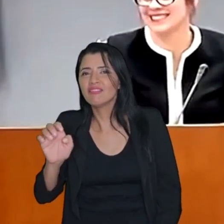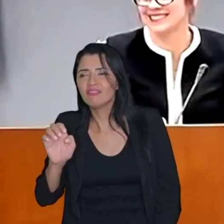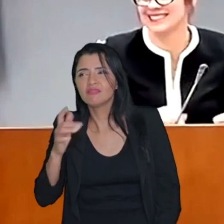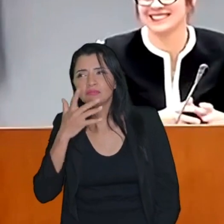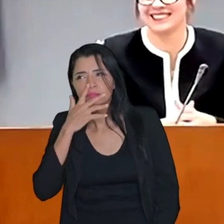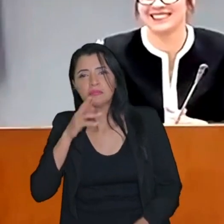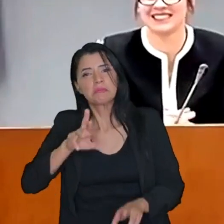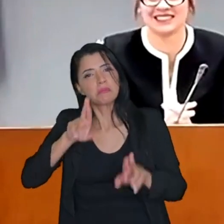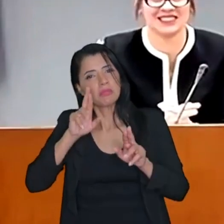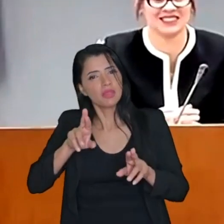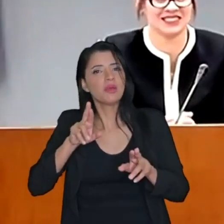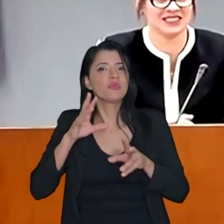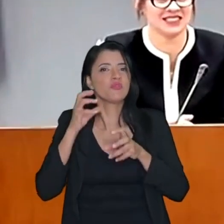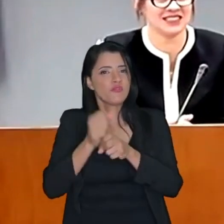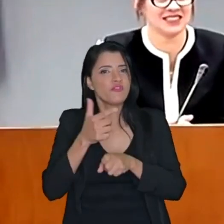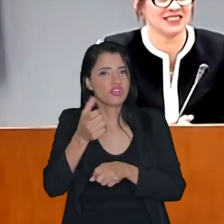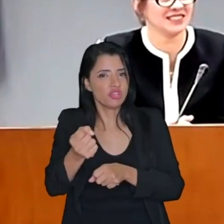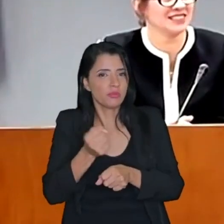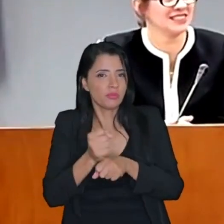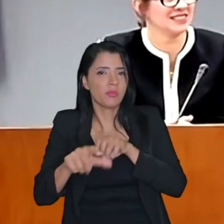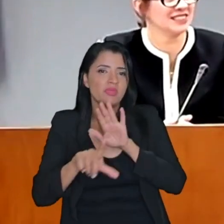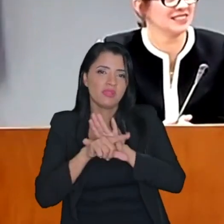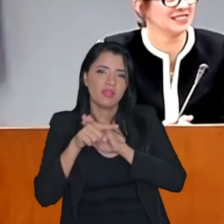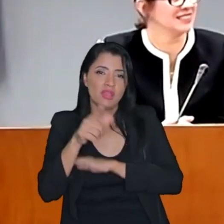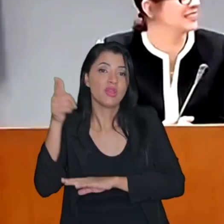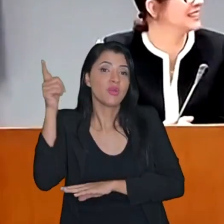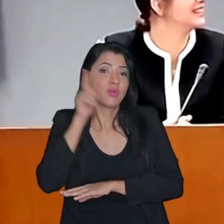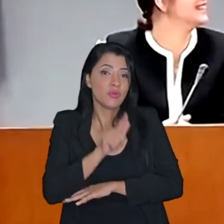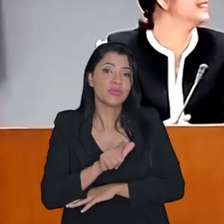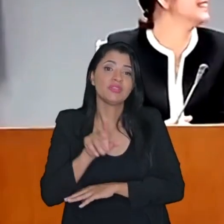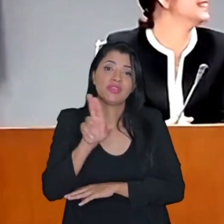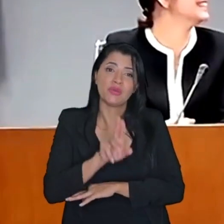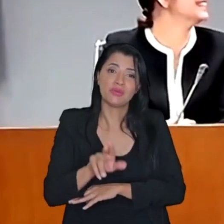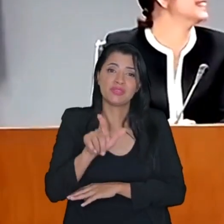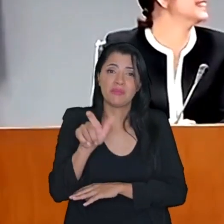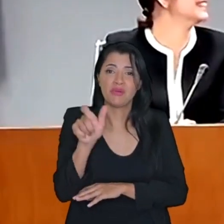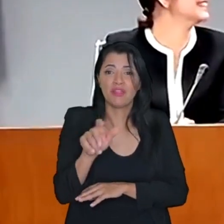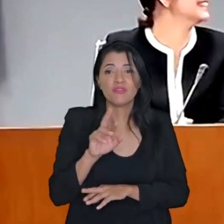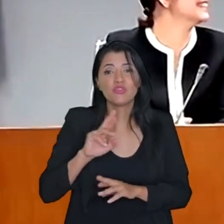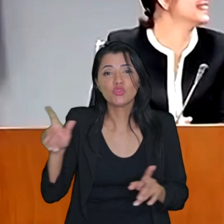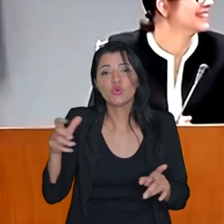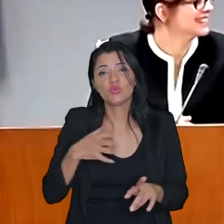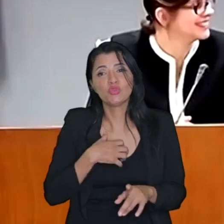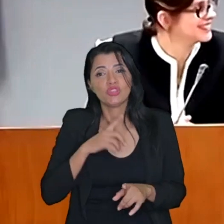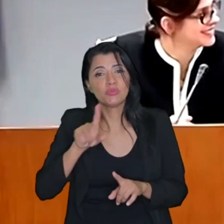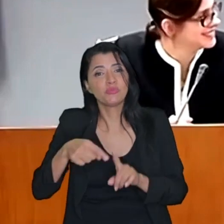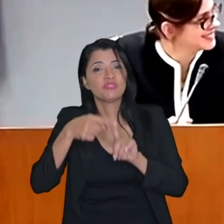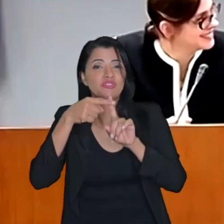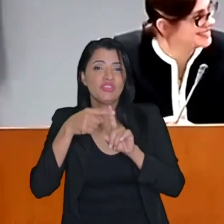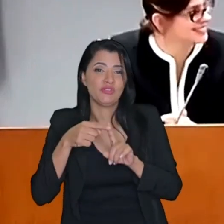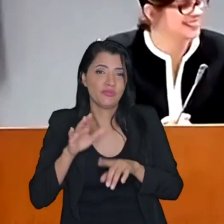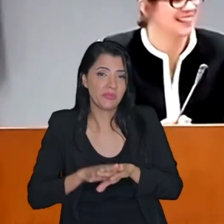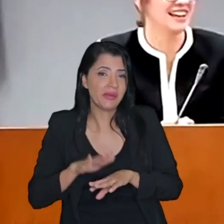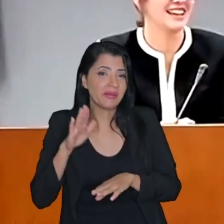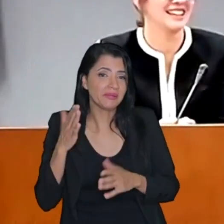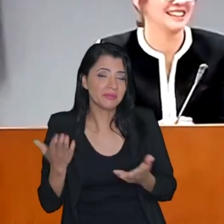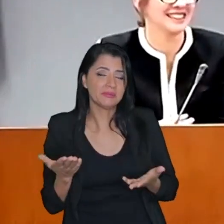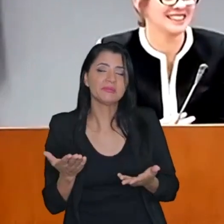então, que na comemoração dos 20 anos da lei a gente consiga usar essa palavra de uma forma mais positiva.